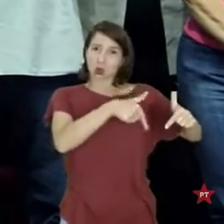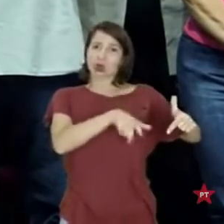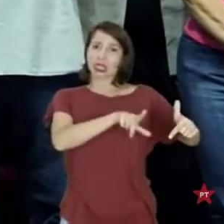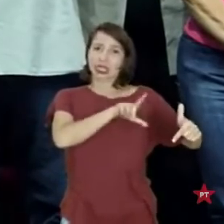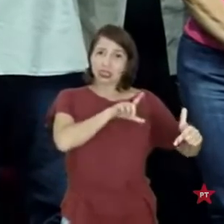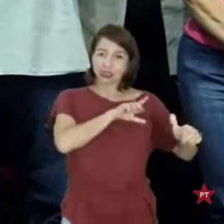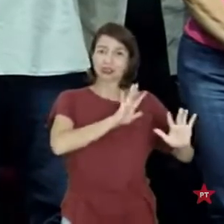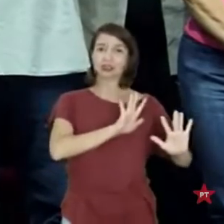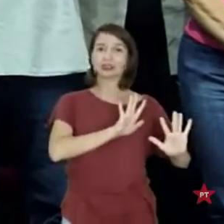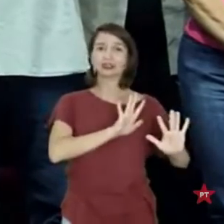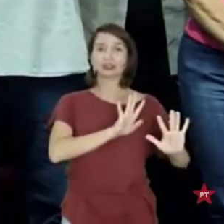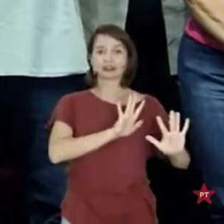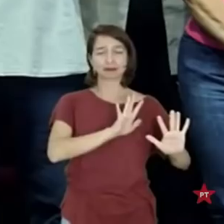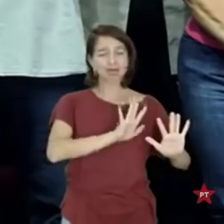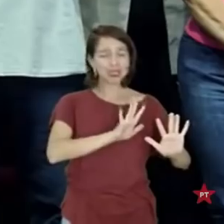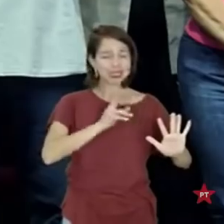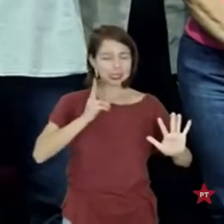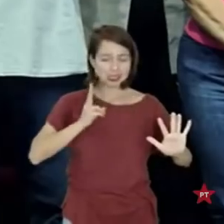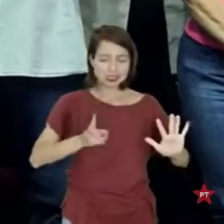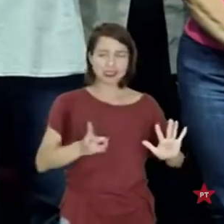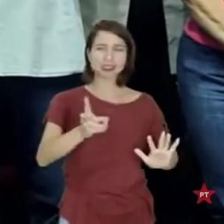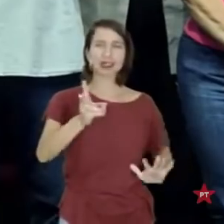qualquer país da América Latina,